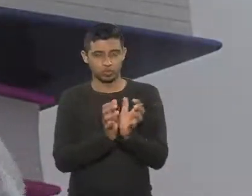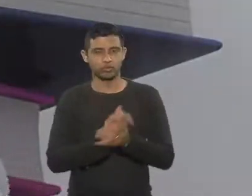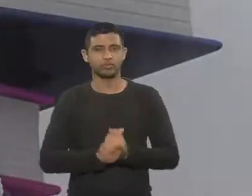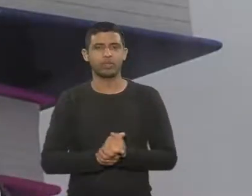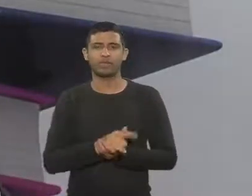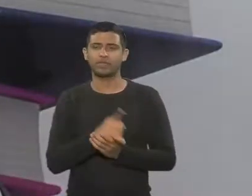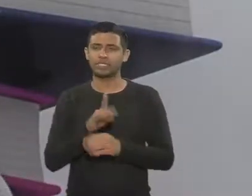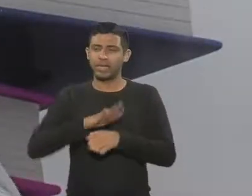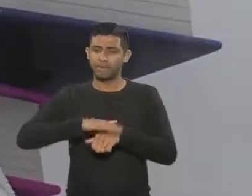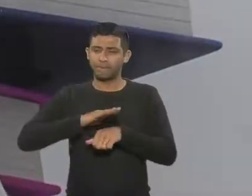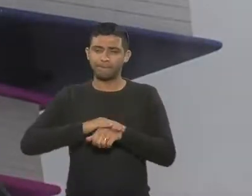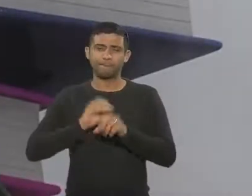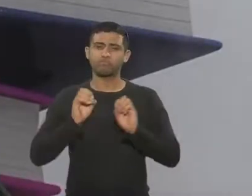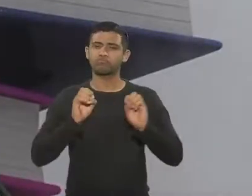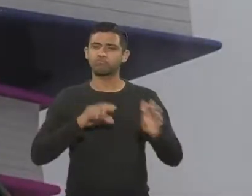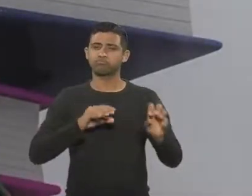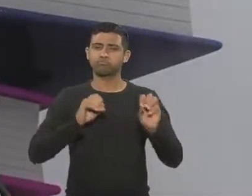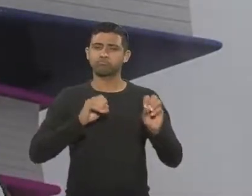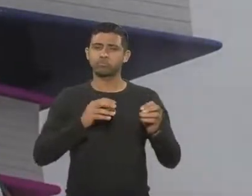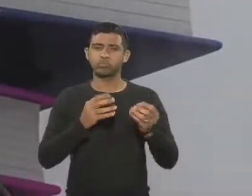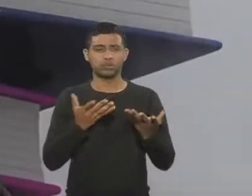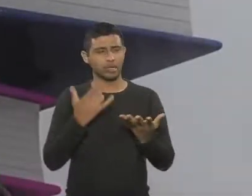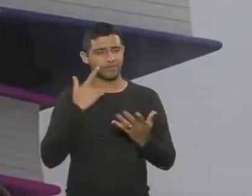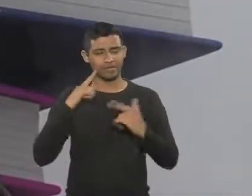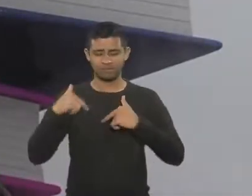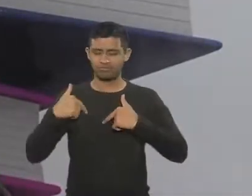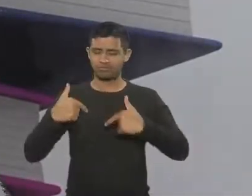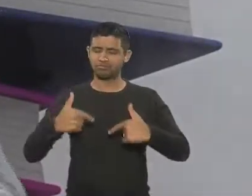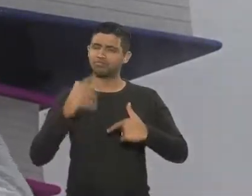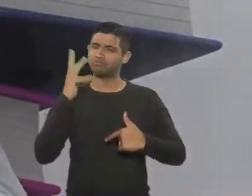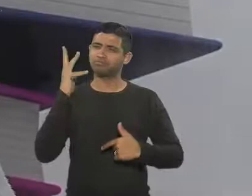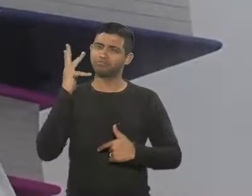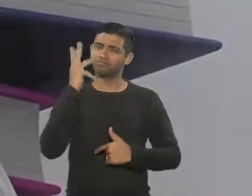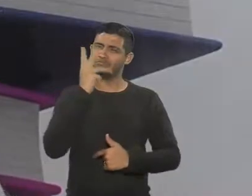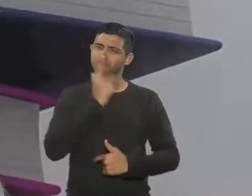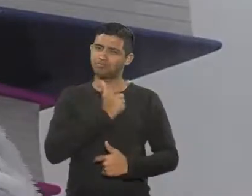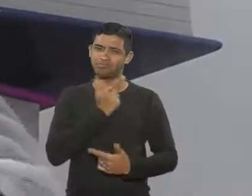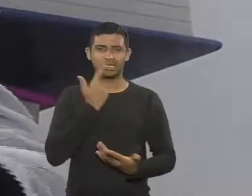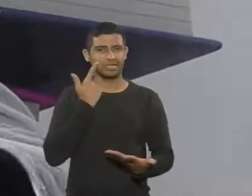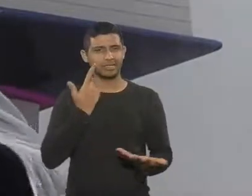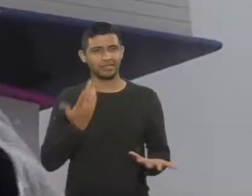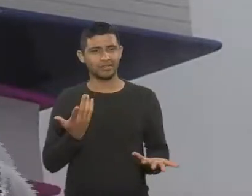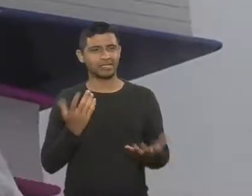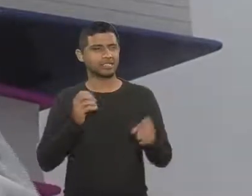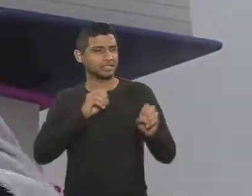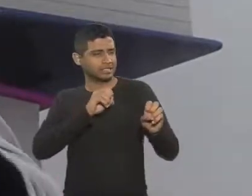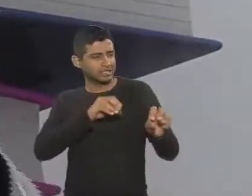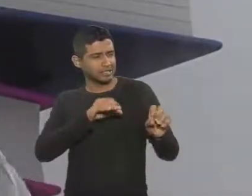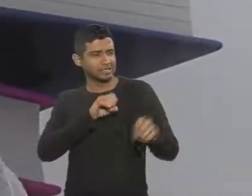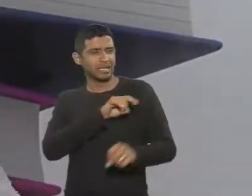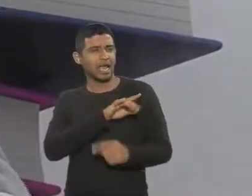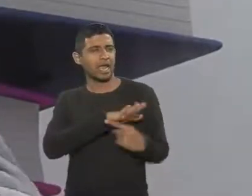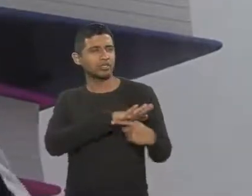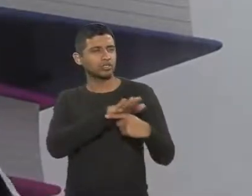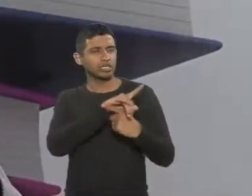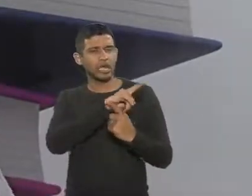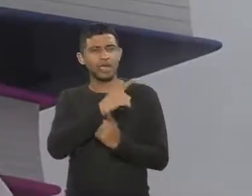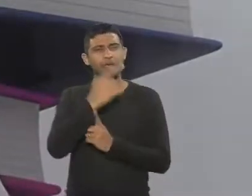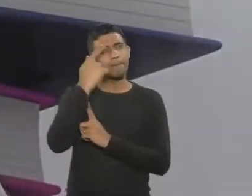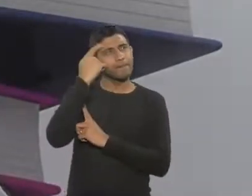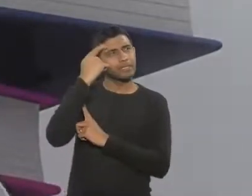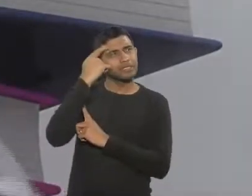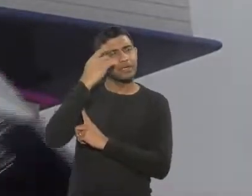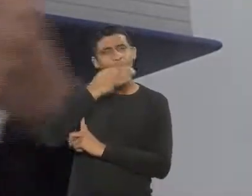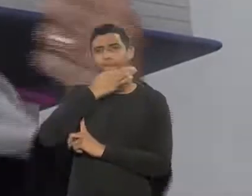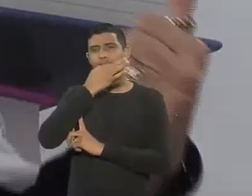vai ensinar, né, que iniciativa bela, né? Ensinar e fazer, a pensar,